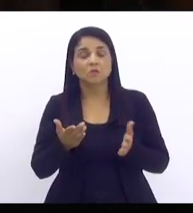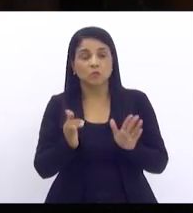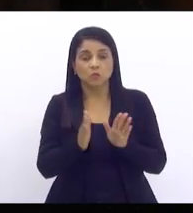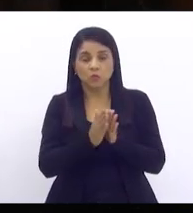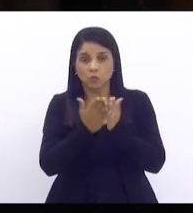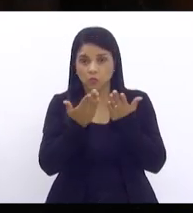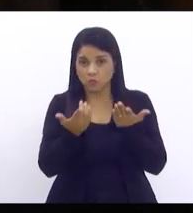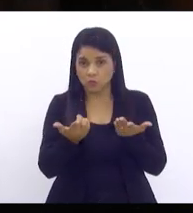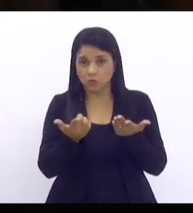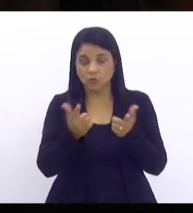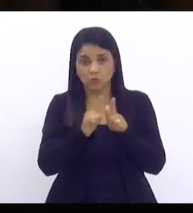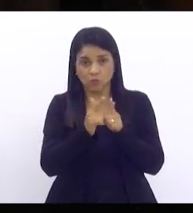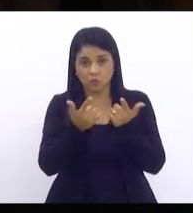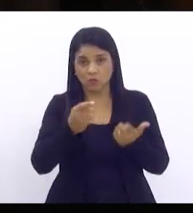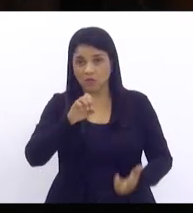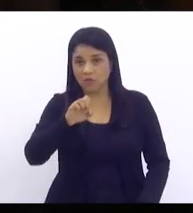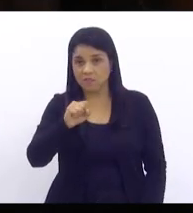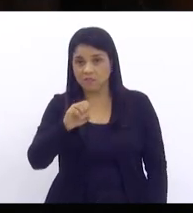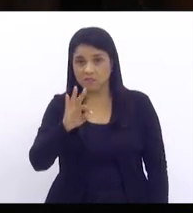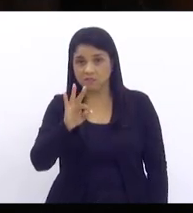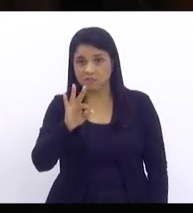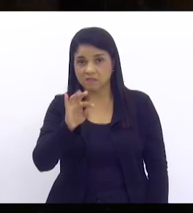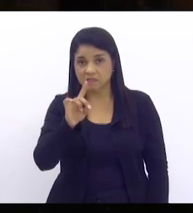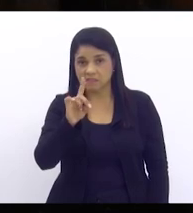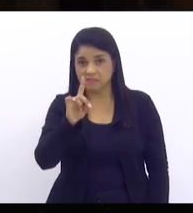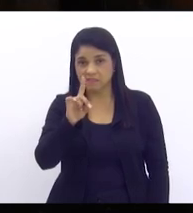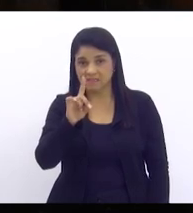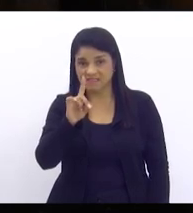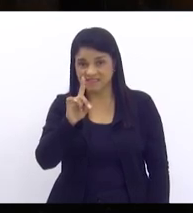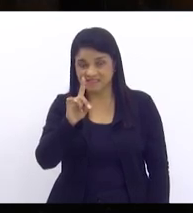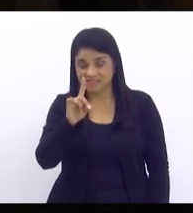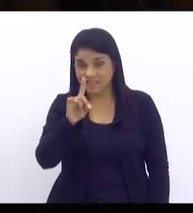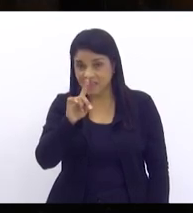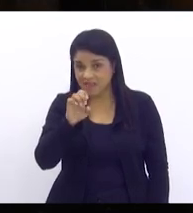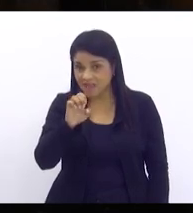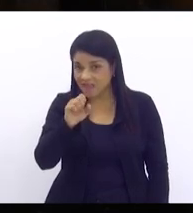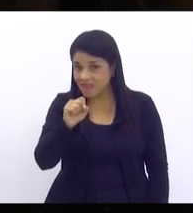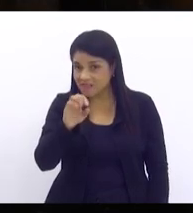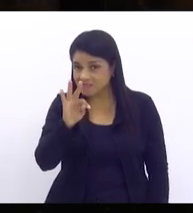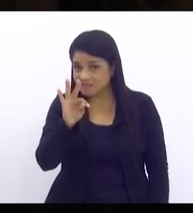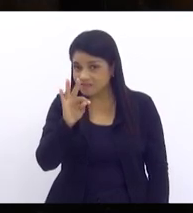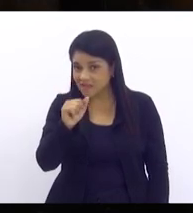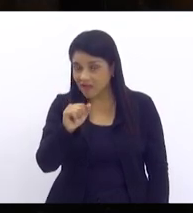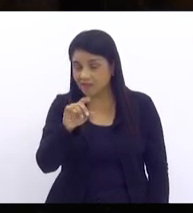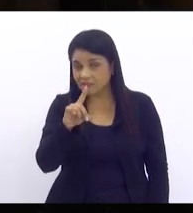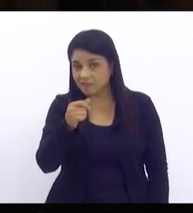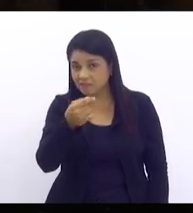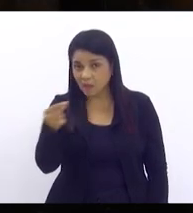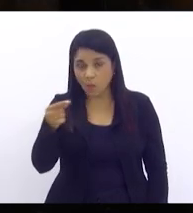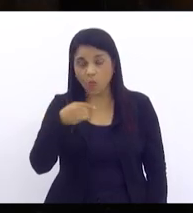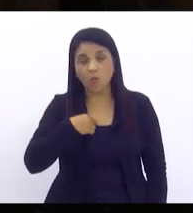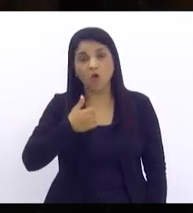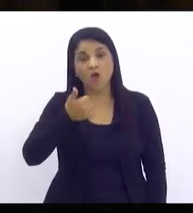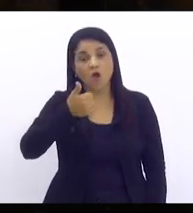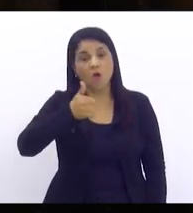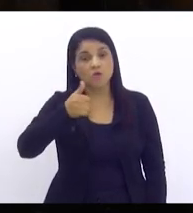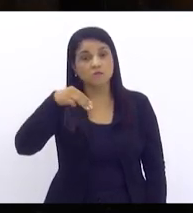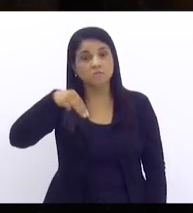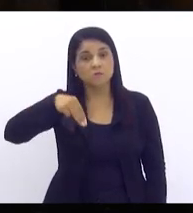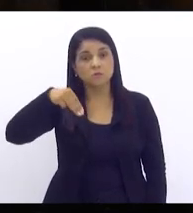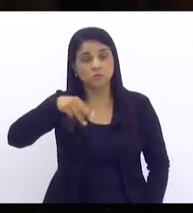Estadão é muito longa. São 11 minutos de leitura.